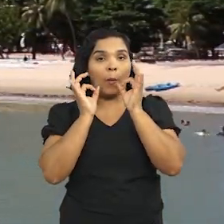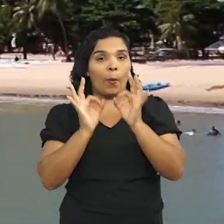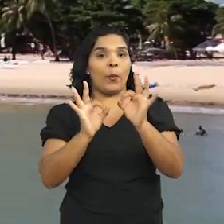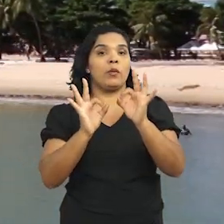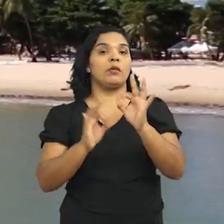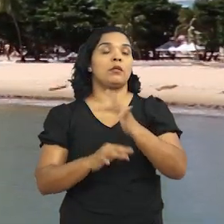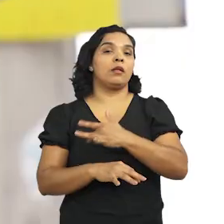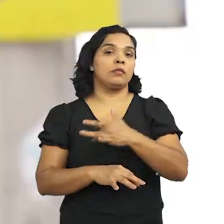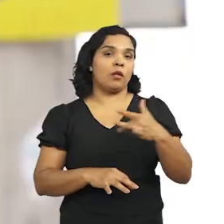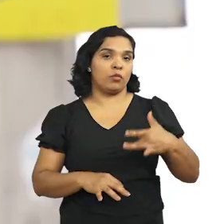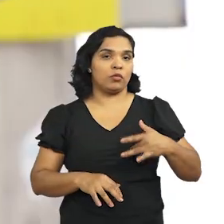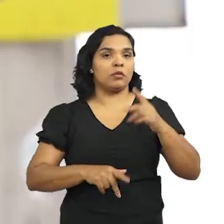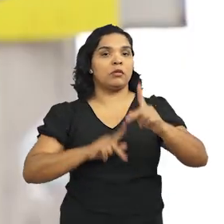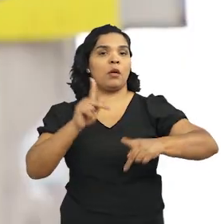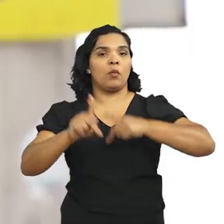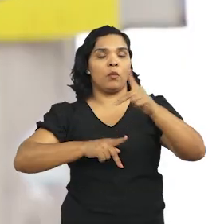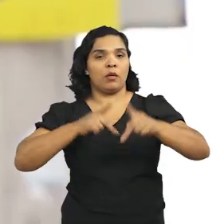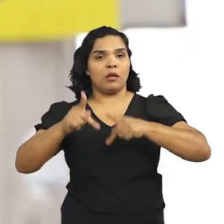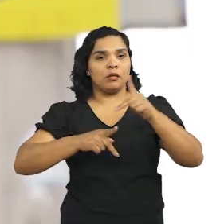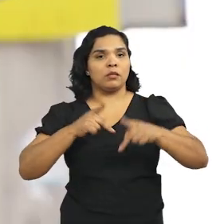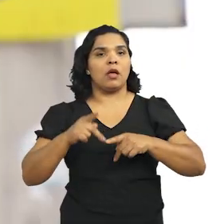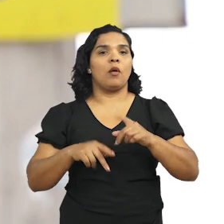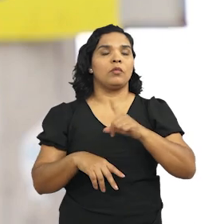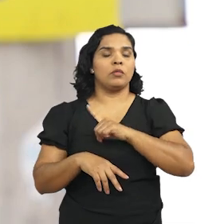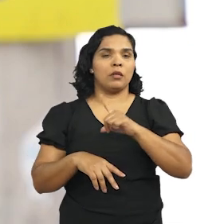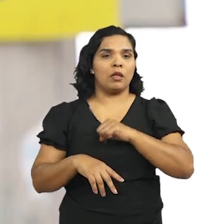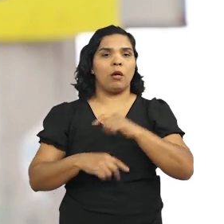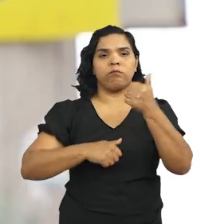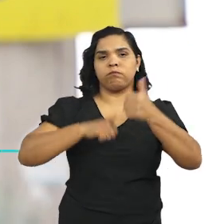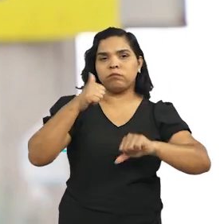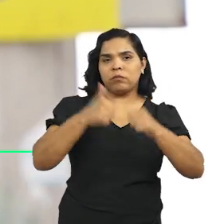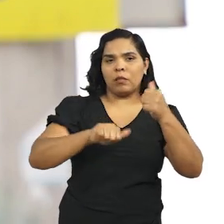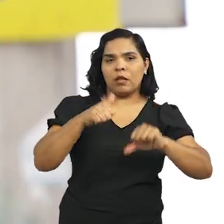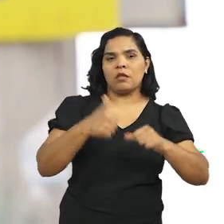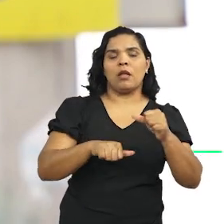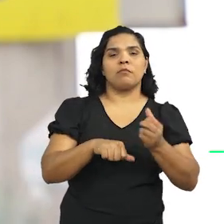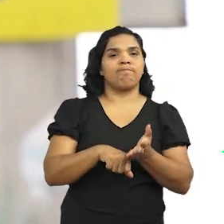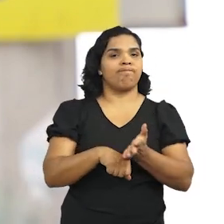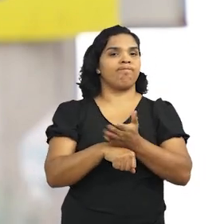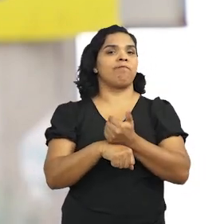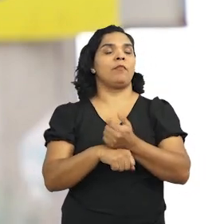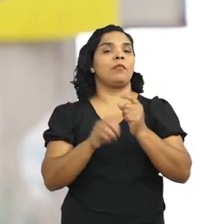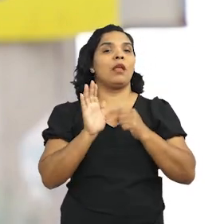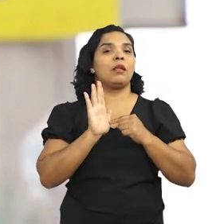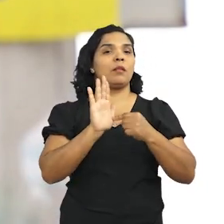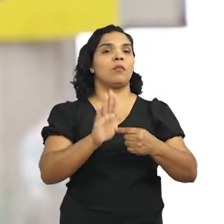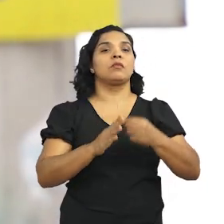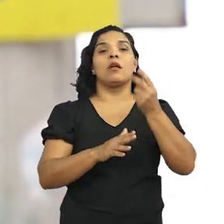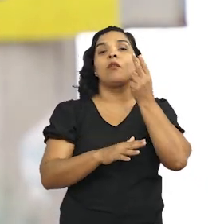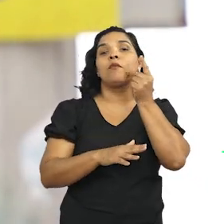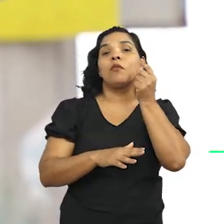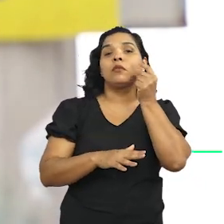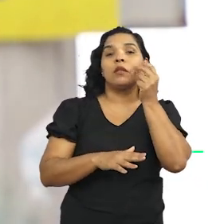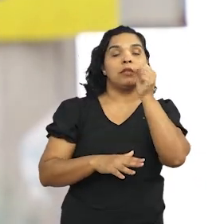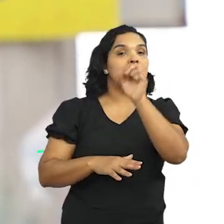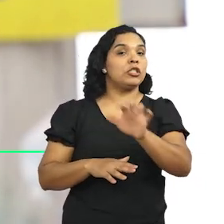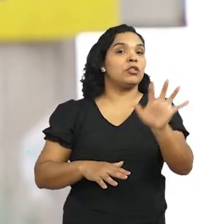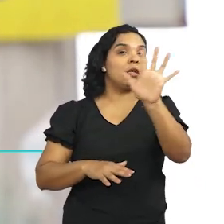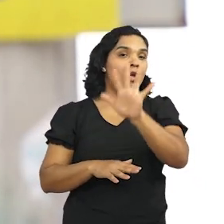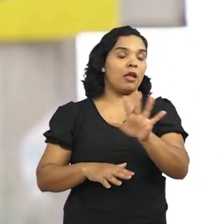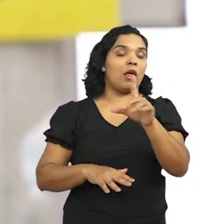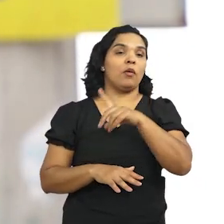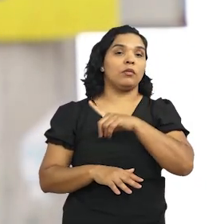saúde da população. Nós já temos algumas análises preliminares que mostram que